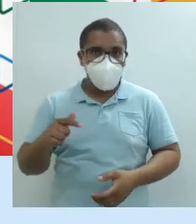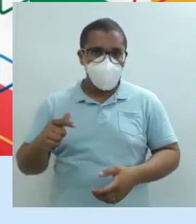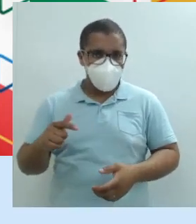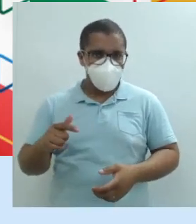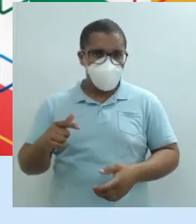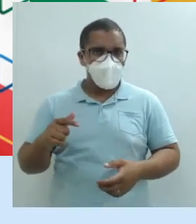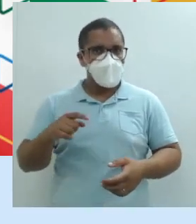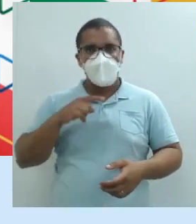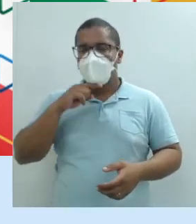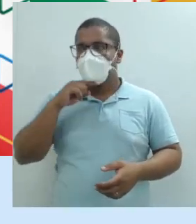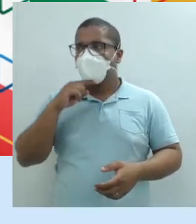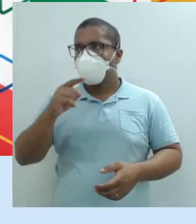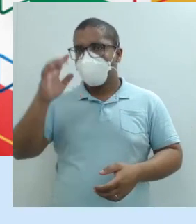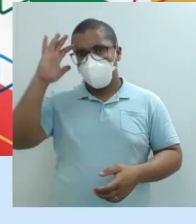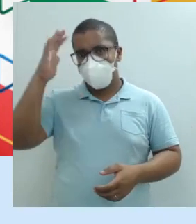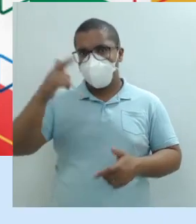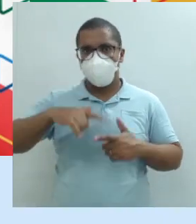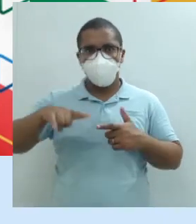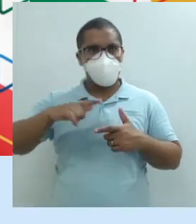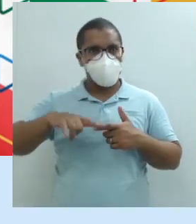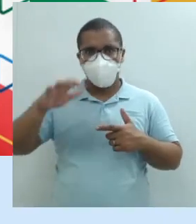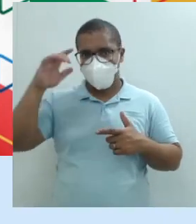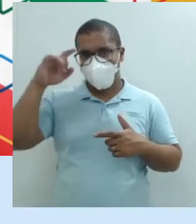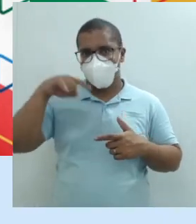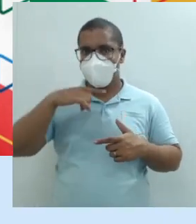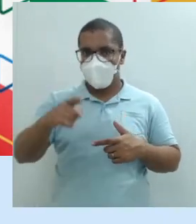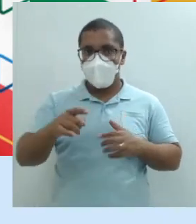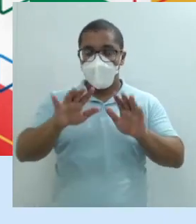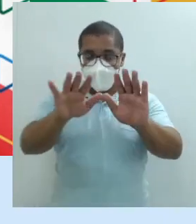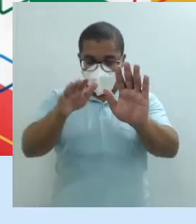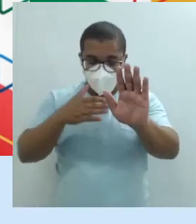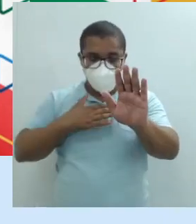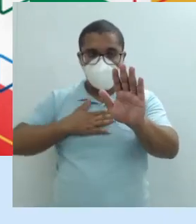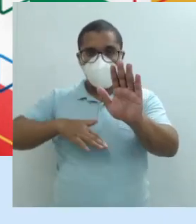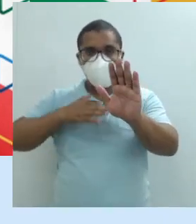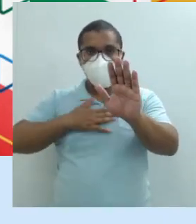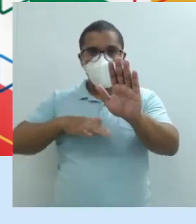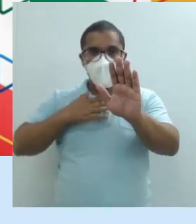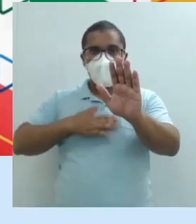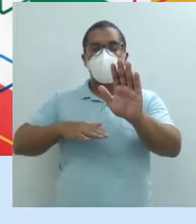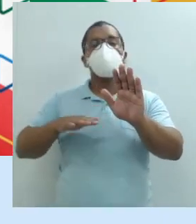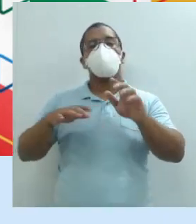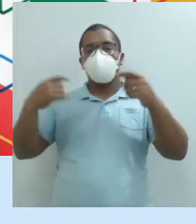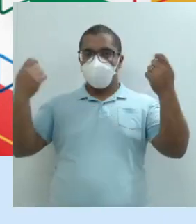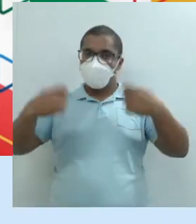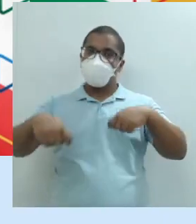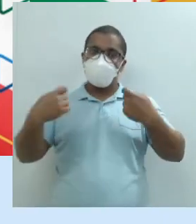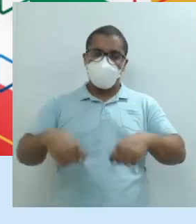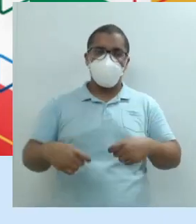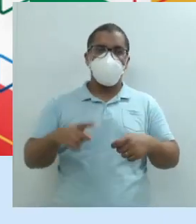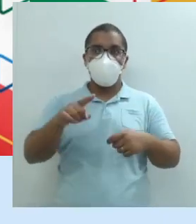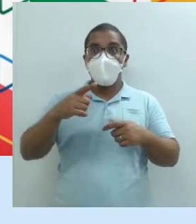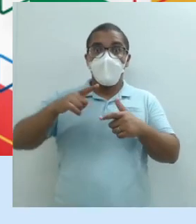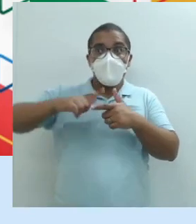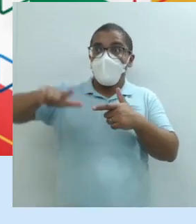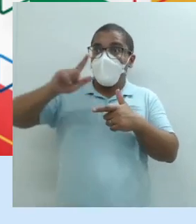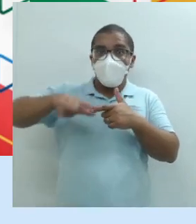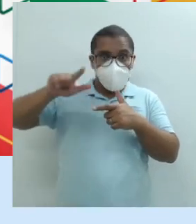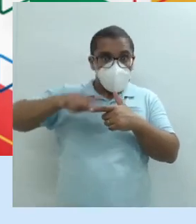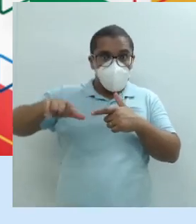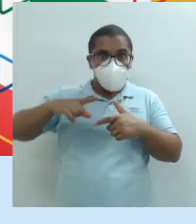consegue resolver problema nenhum. Ah, e calma, viu? Calma, nos momentos de crise,